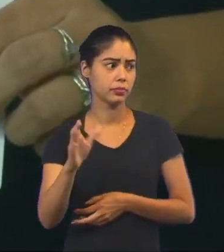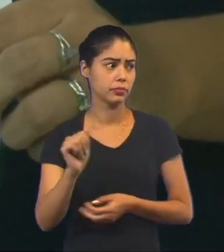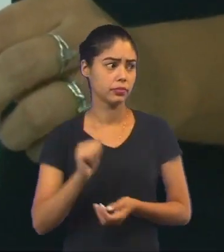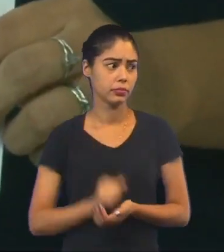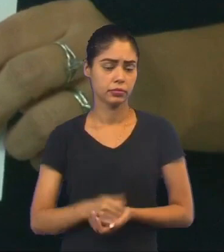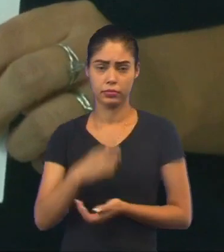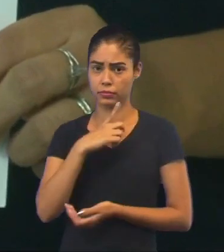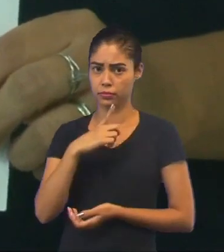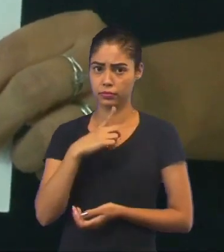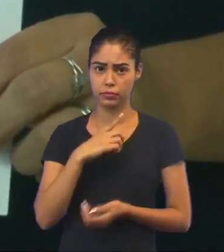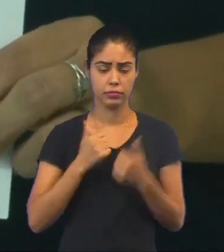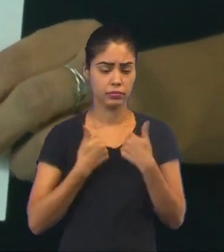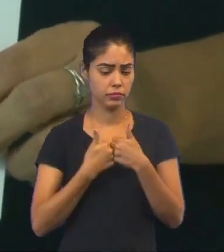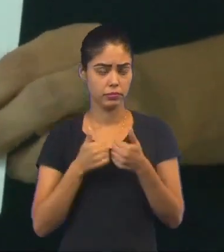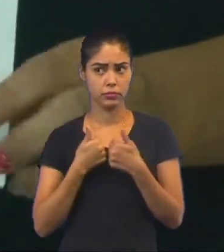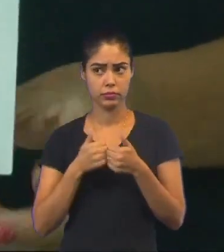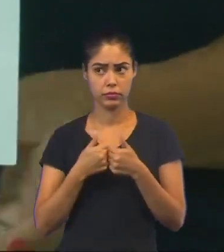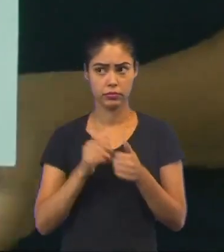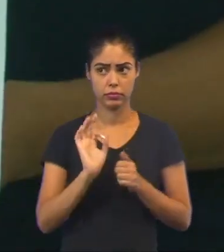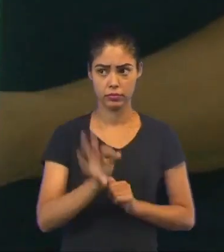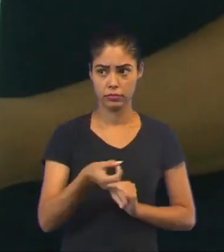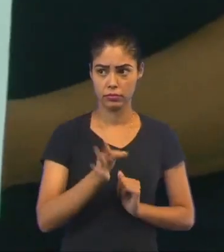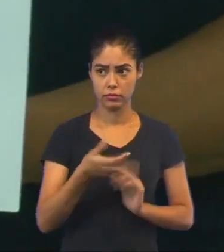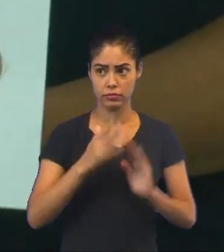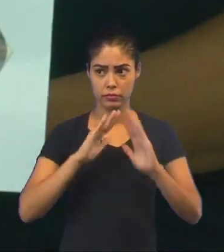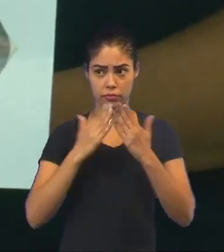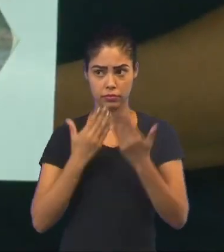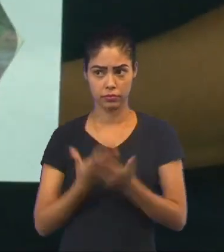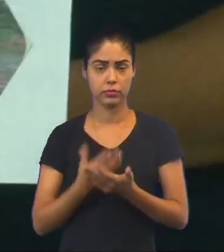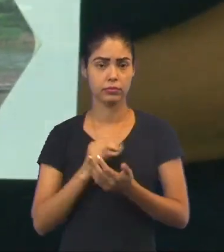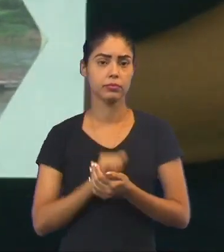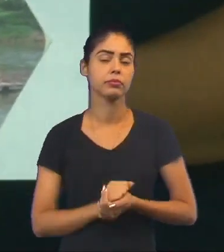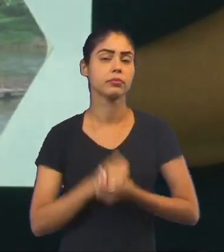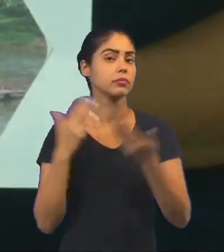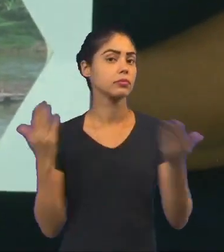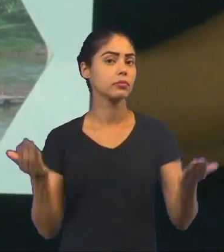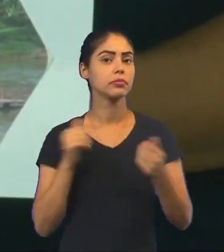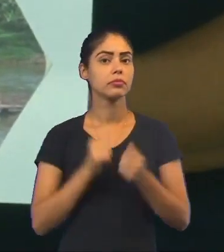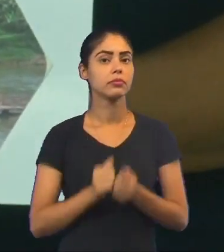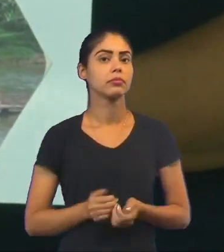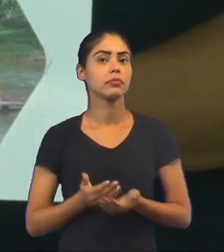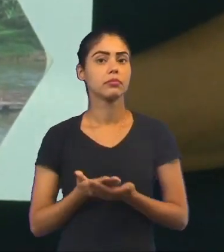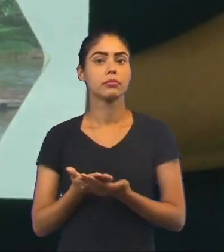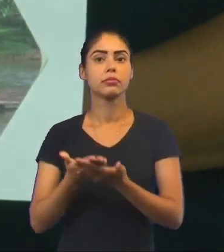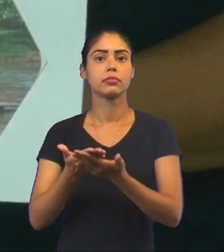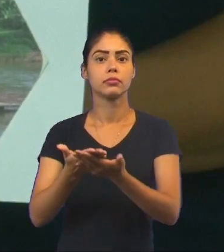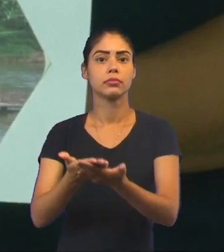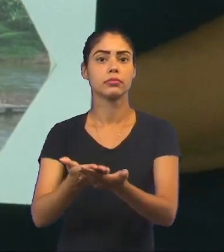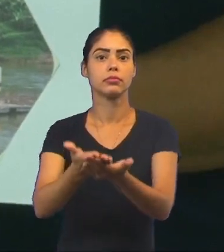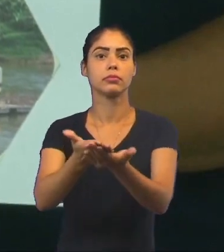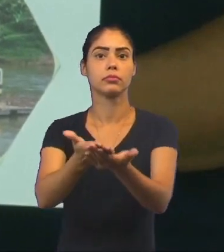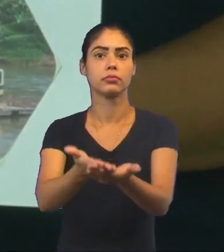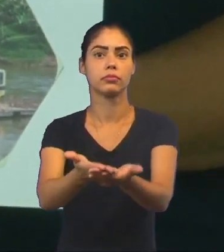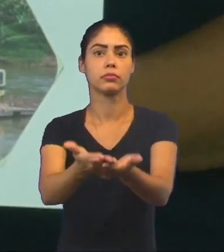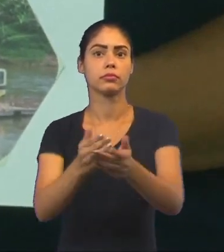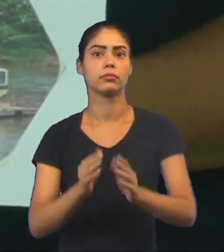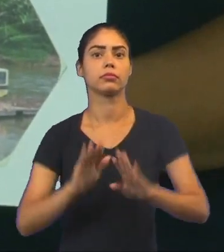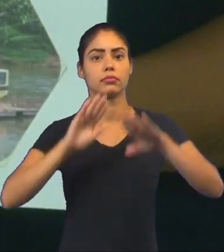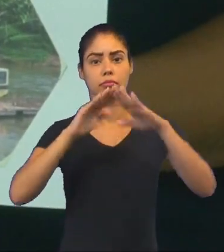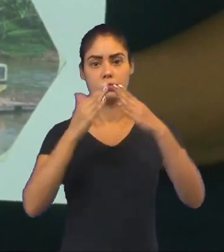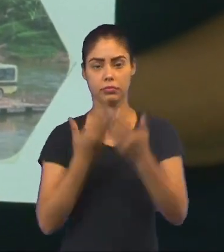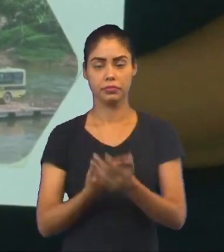balsa tem um ônibus, certo? Um ônibus escolar. Então, está levando alguns alunos para a